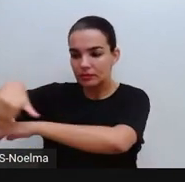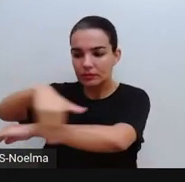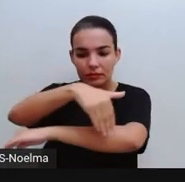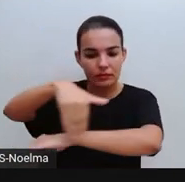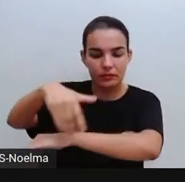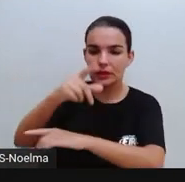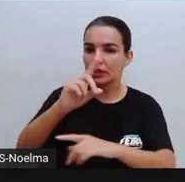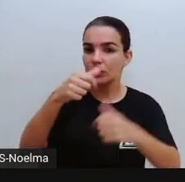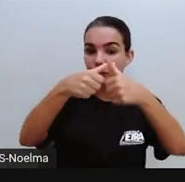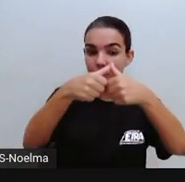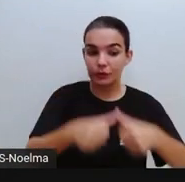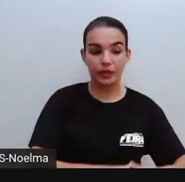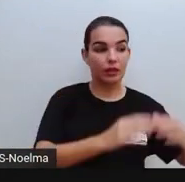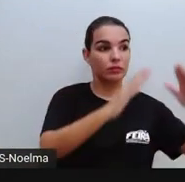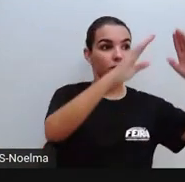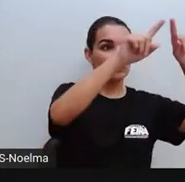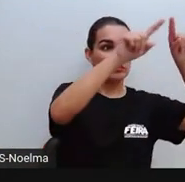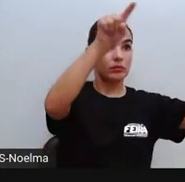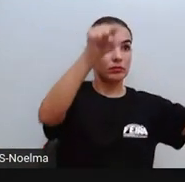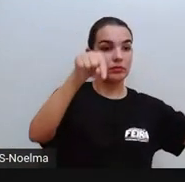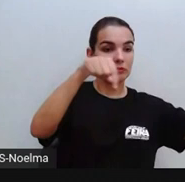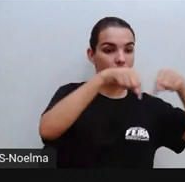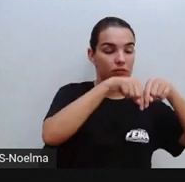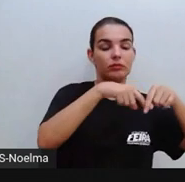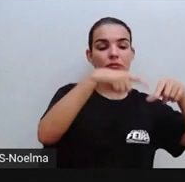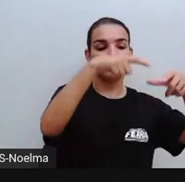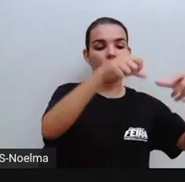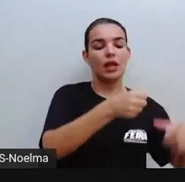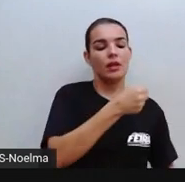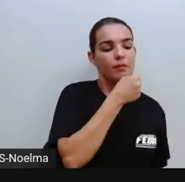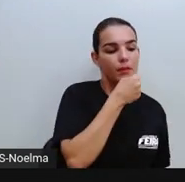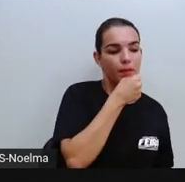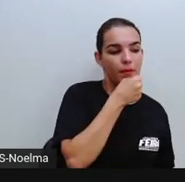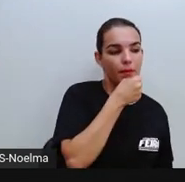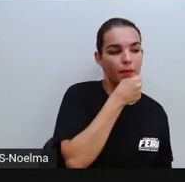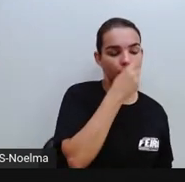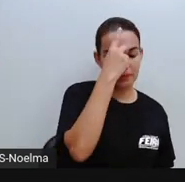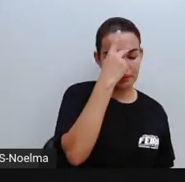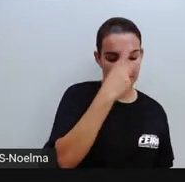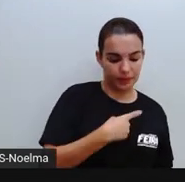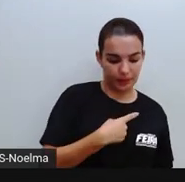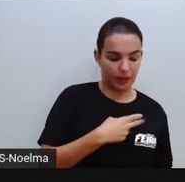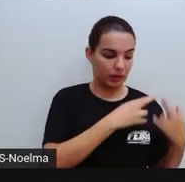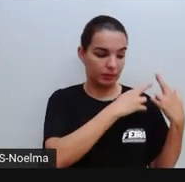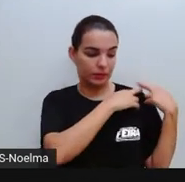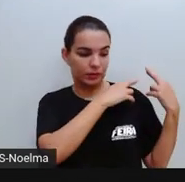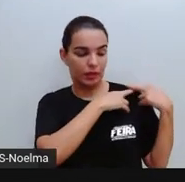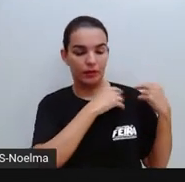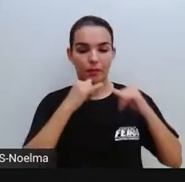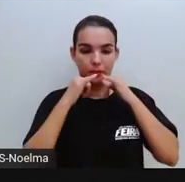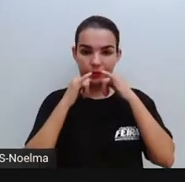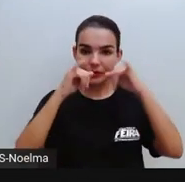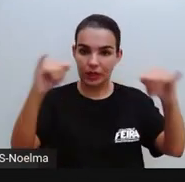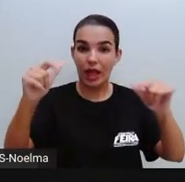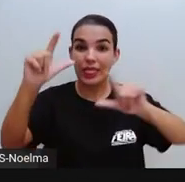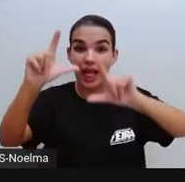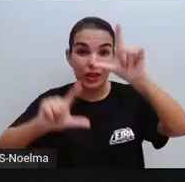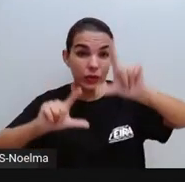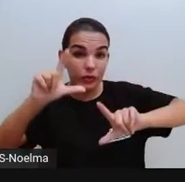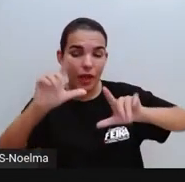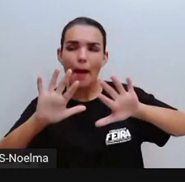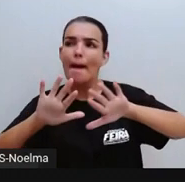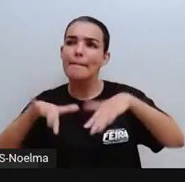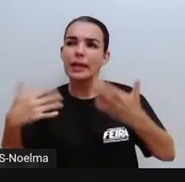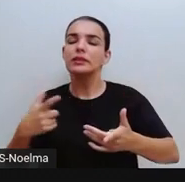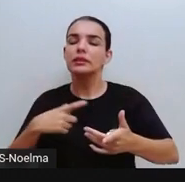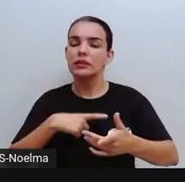ficar no estúdio apresentando o programa tá vai para rua para poder ver o que foi que aconteceu qual é a